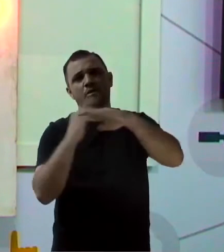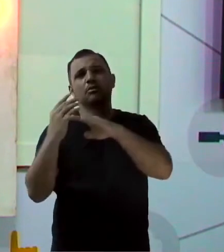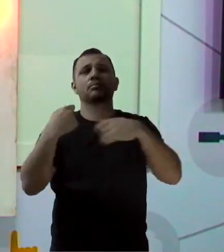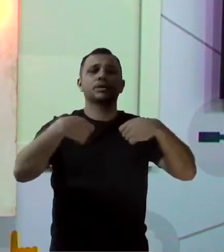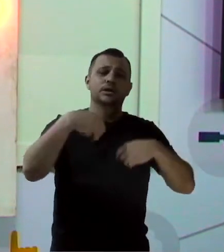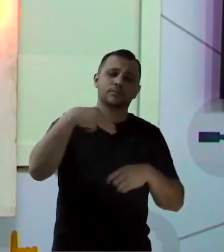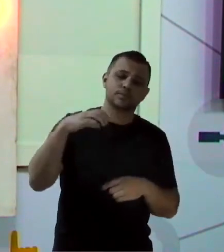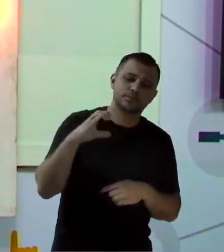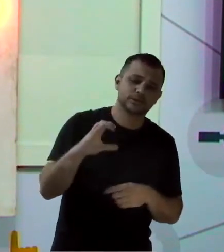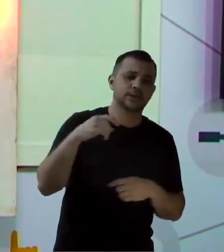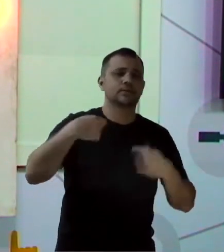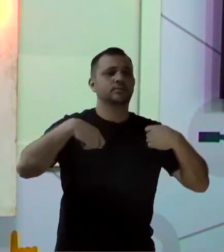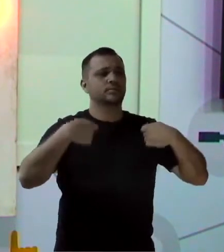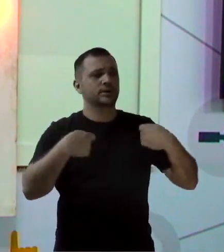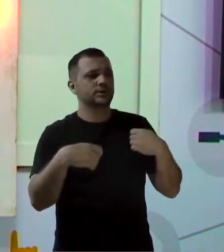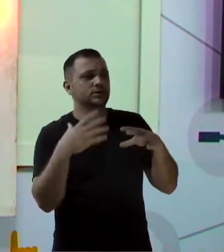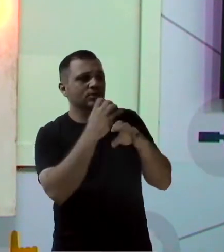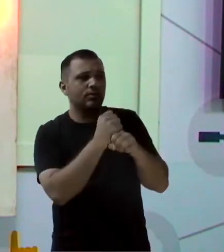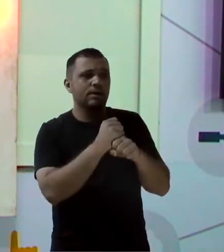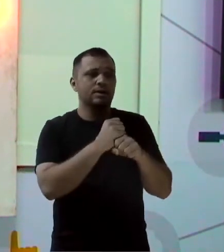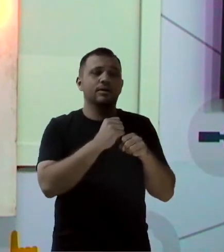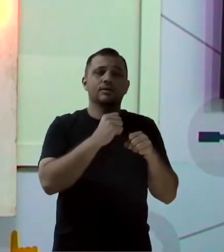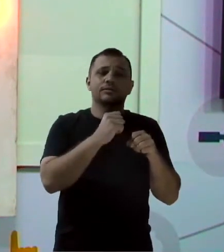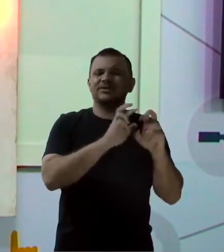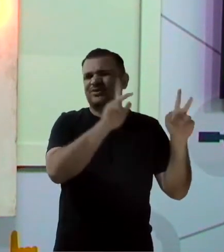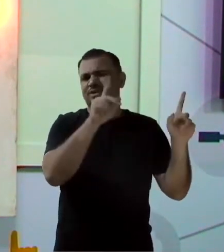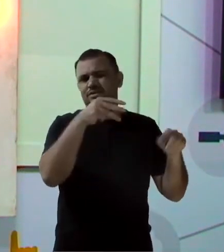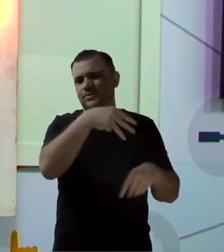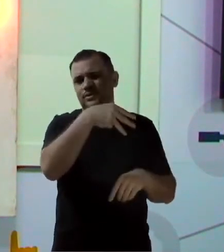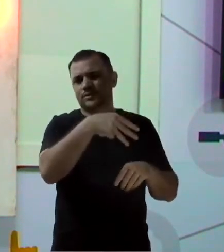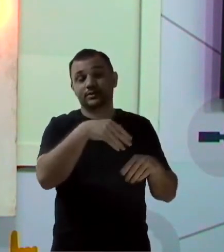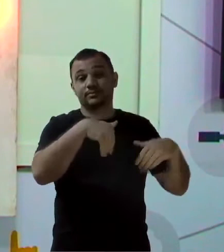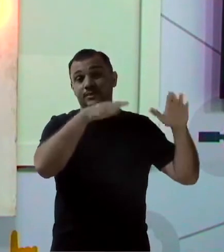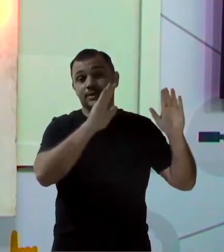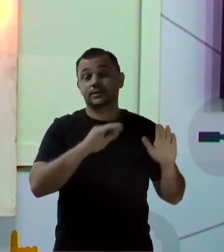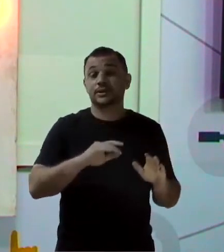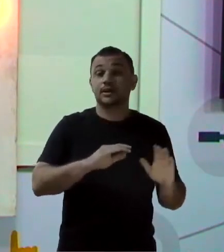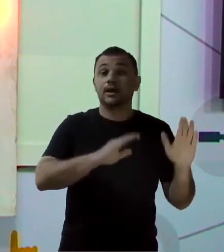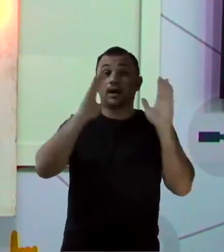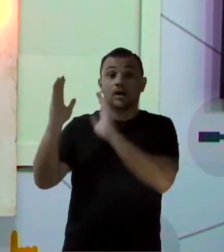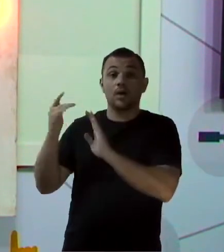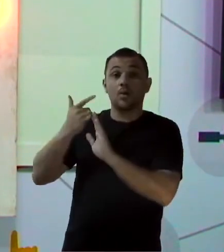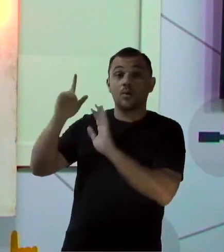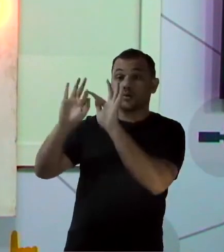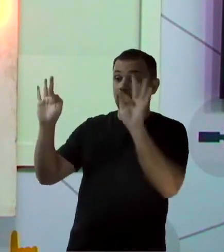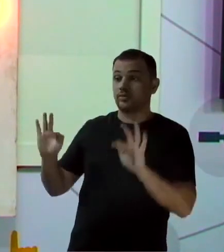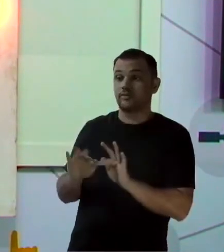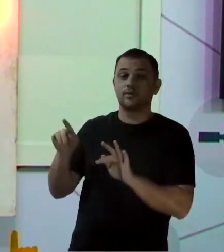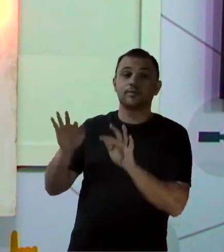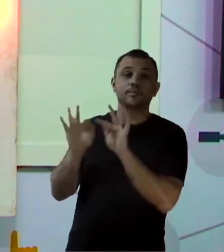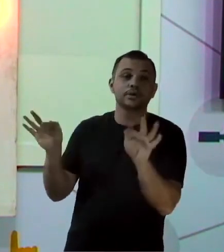maior. Nesse aqui, eu vou apenas multiplicar e dividir pela soma. Ou seja, eu vou pegar 3, multiplicar com